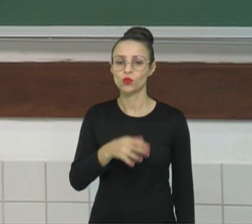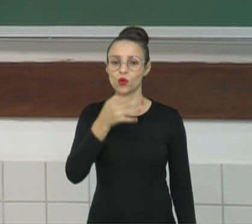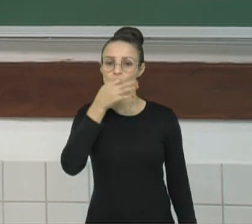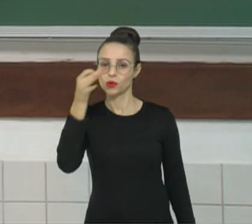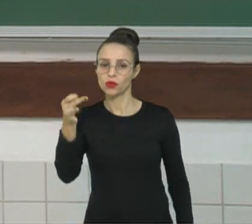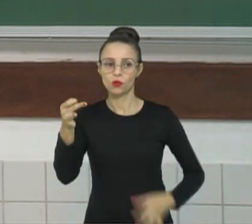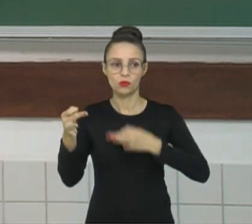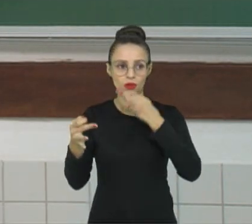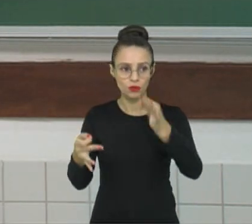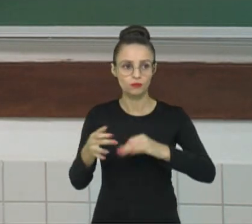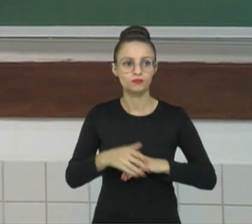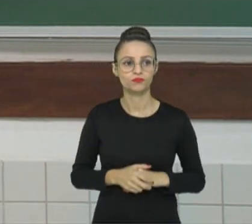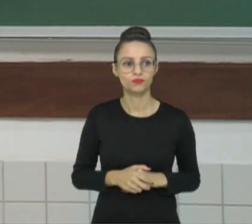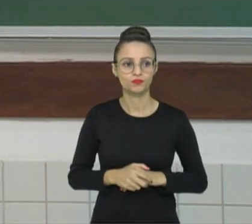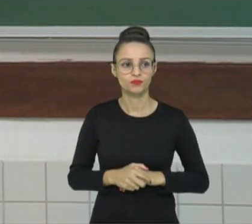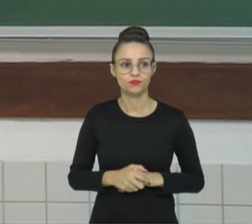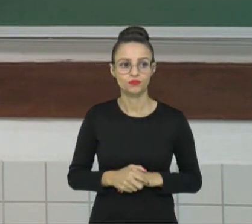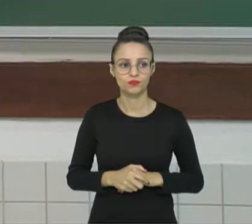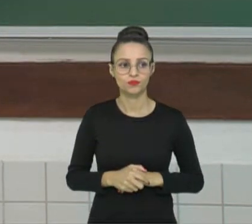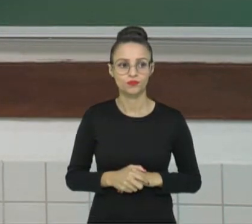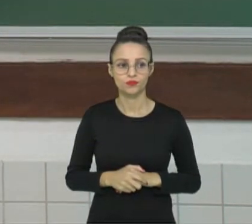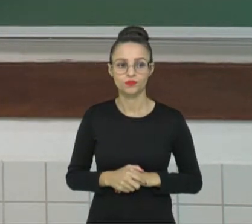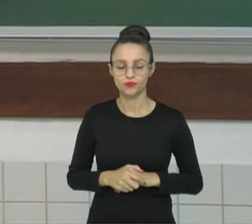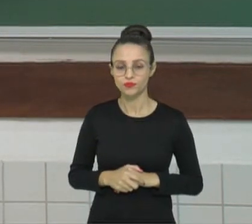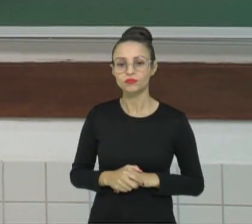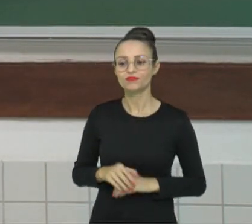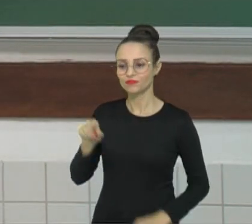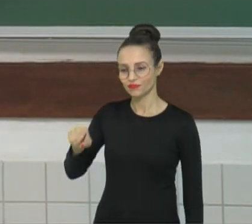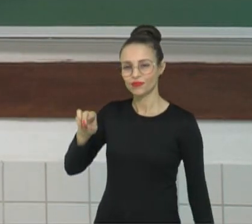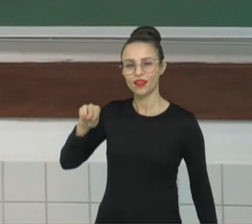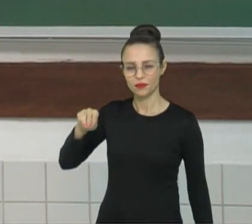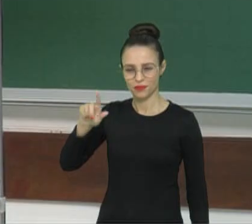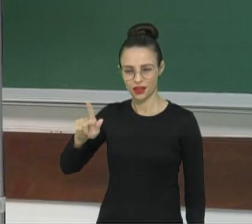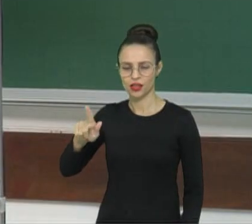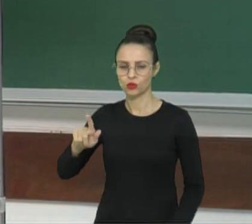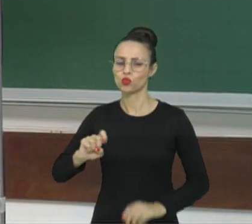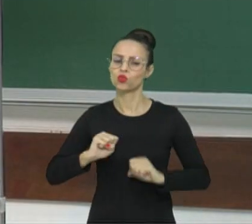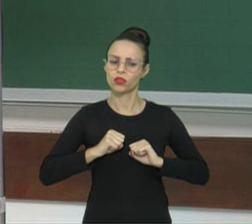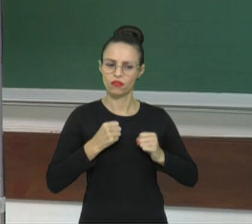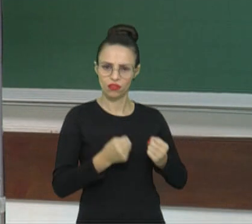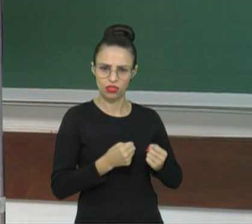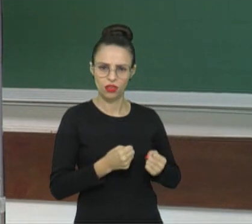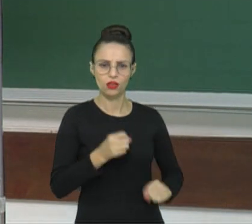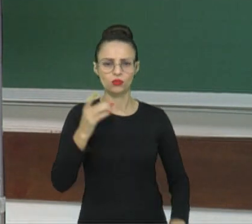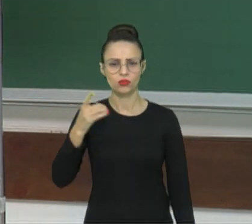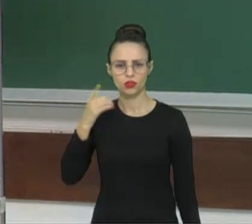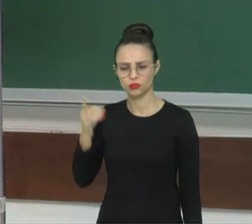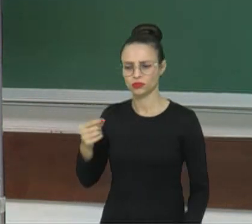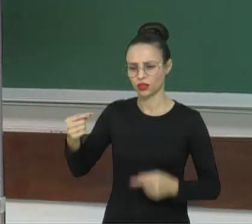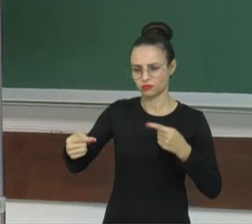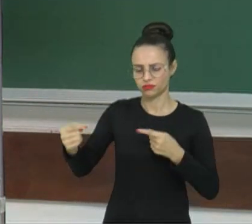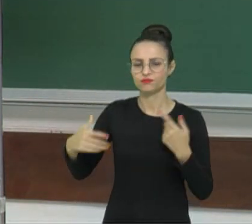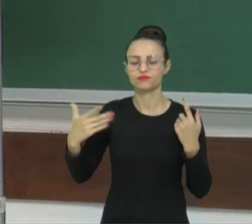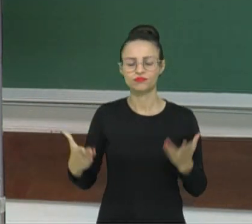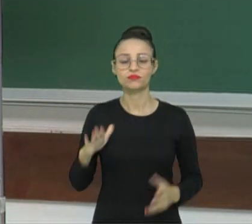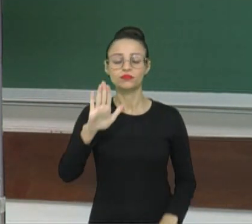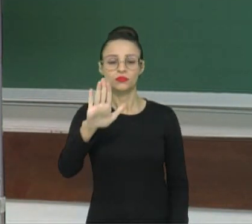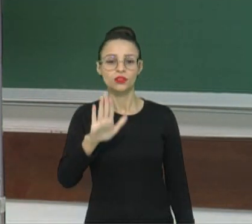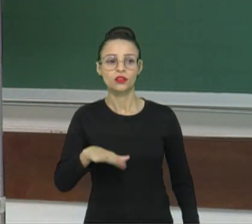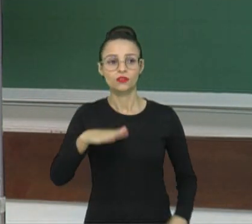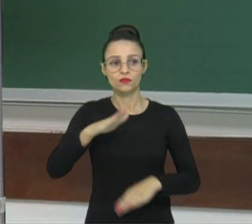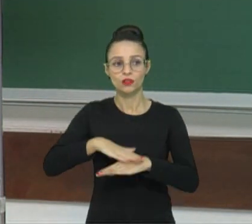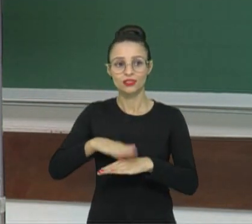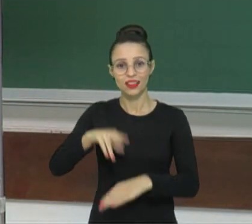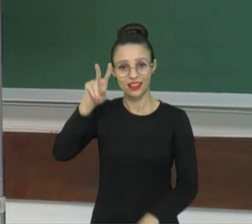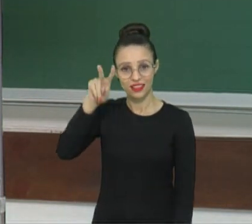opiniões diferentes, né? Esta aqui, do deputado, e depois a Magazine Luiza se defendendo. Mas agora vocês vão